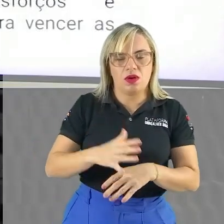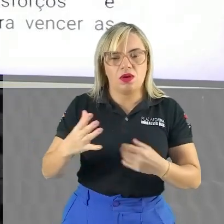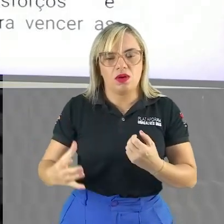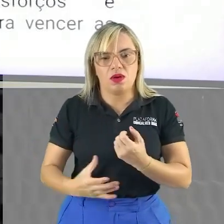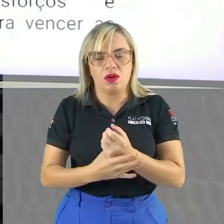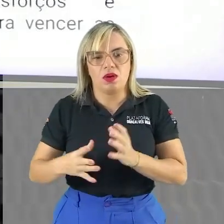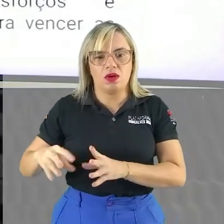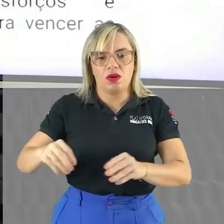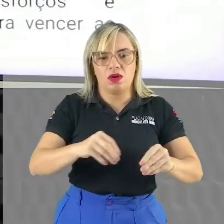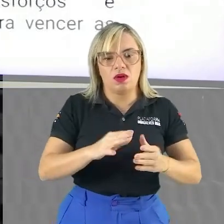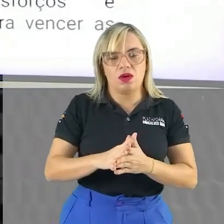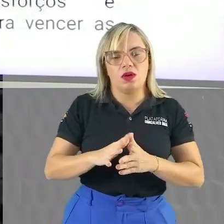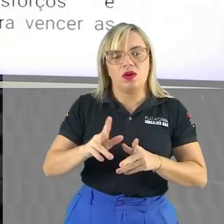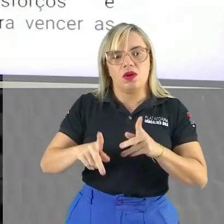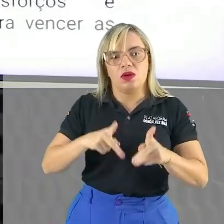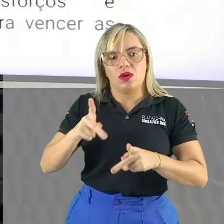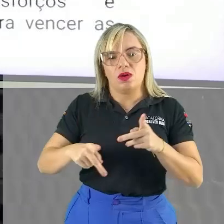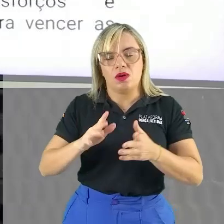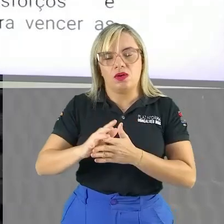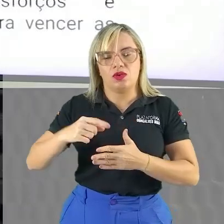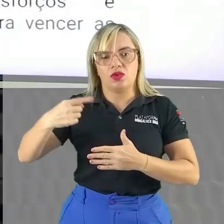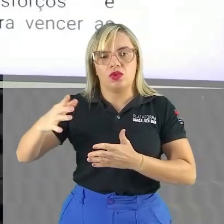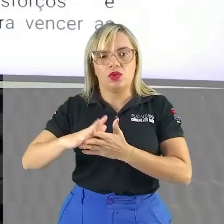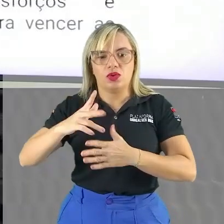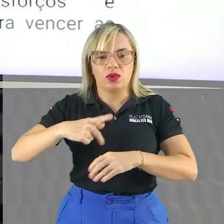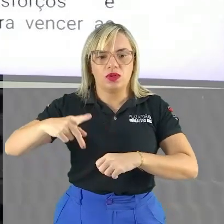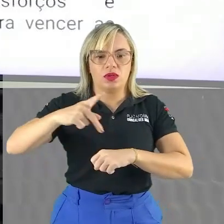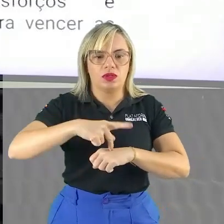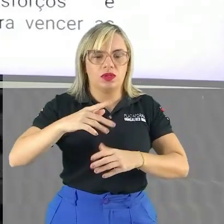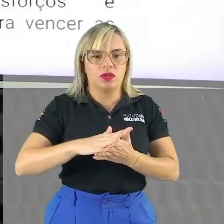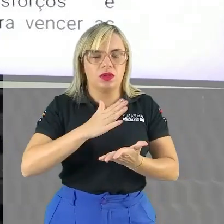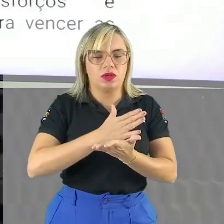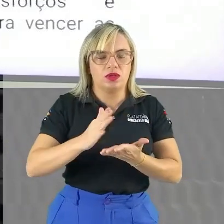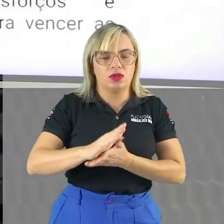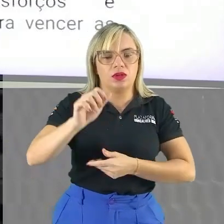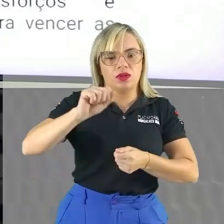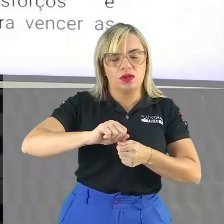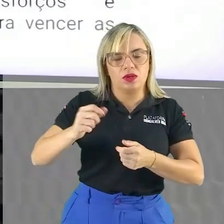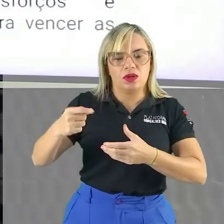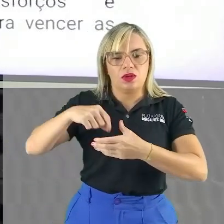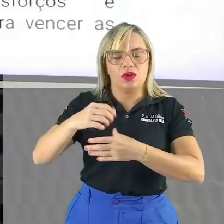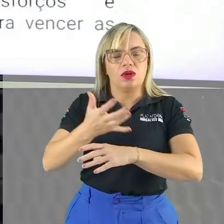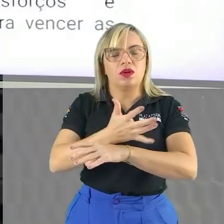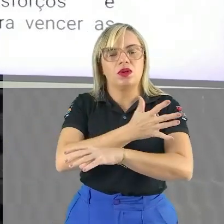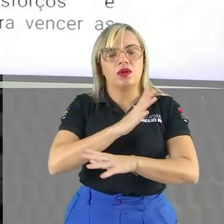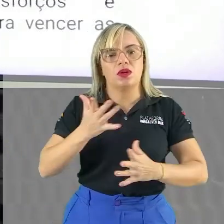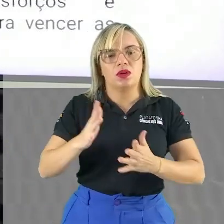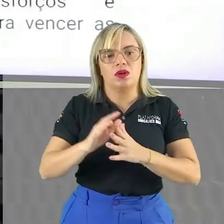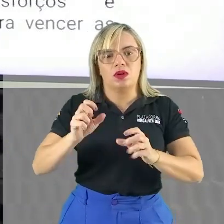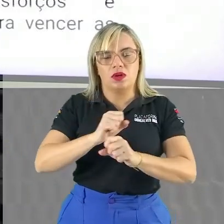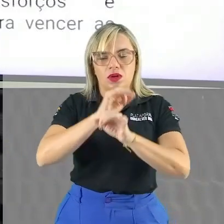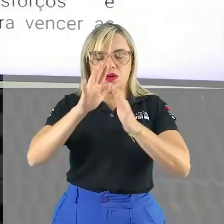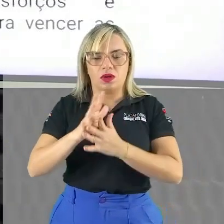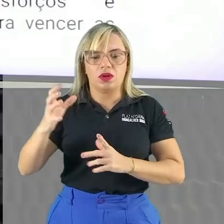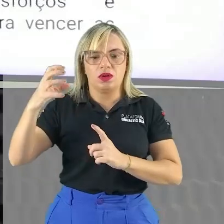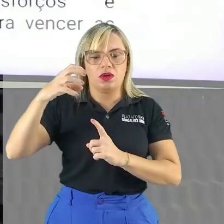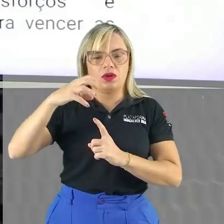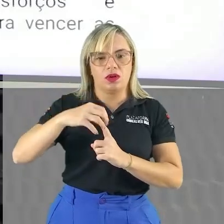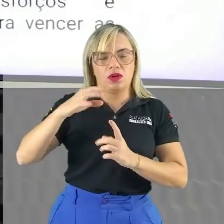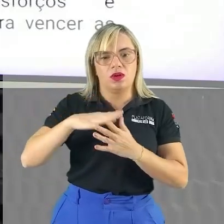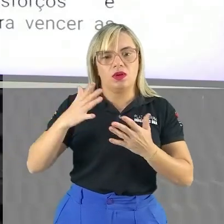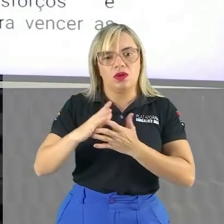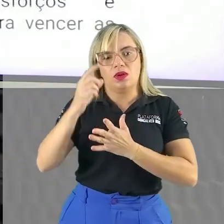outros povos estrangeiros, você também tem que começar a produzir. Porque, claro, diferentemente da coroa espanhola, que logo,